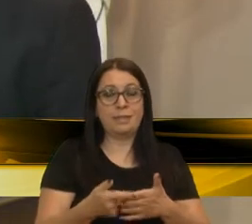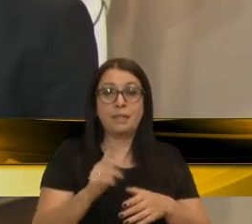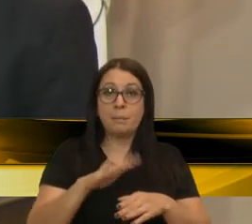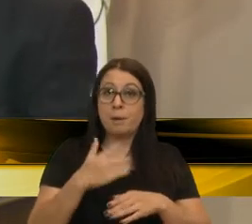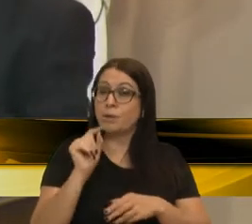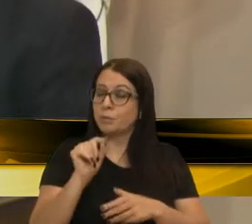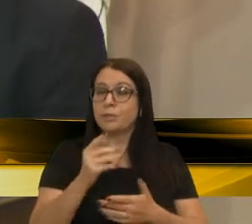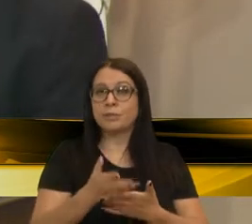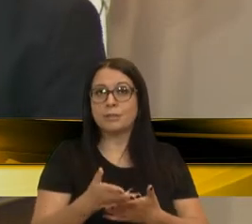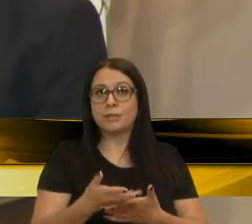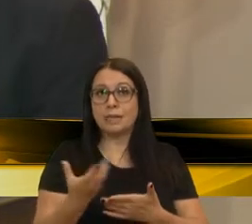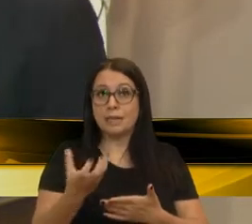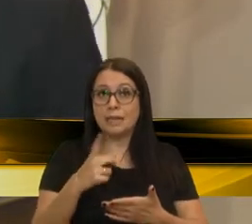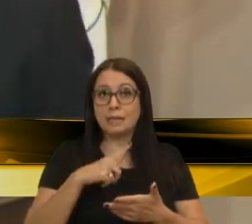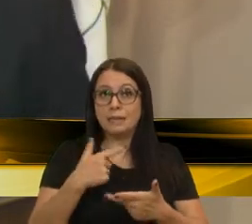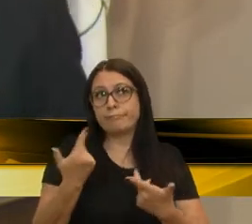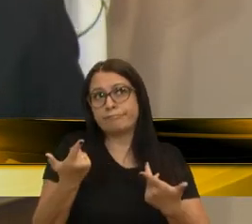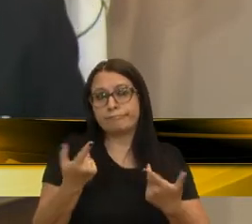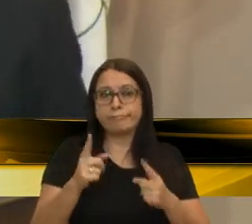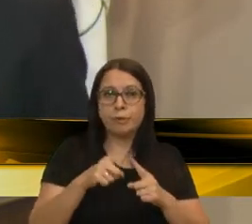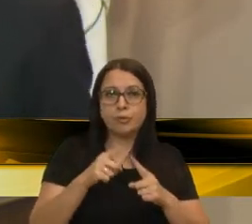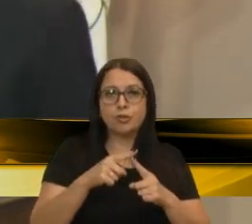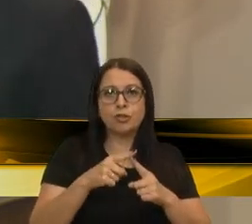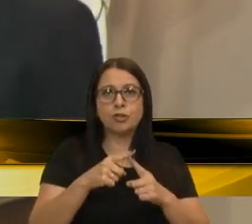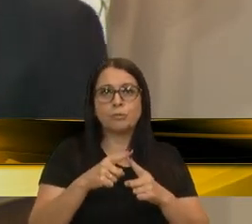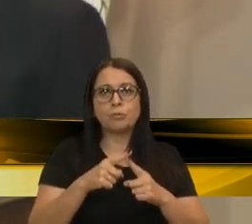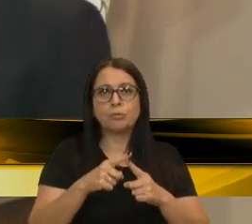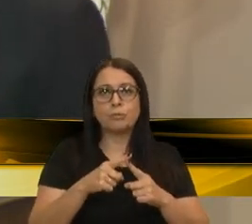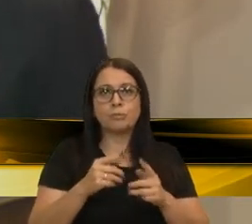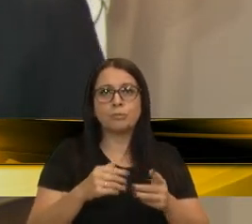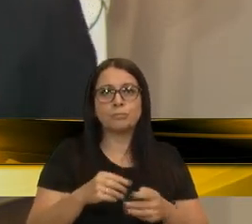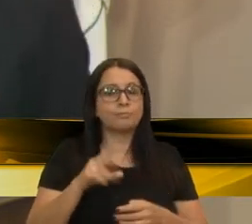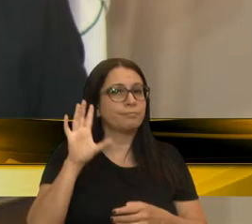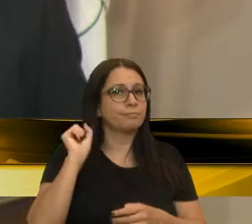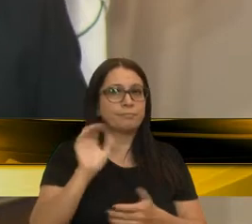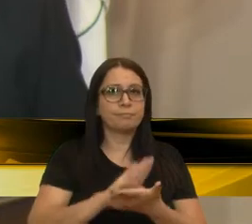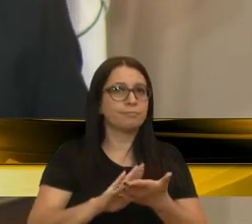mais do que isso, se quer ter algum tipo de restrição,